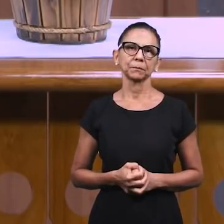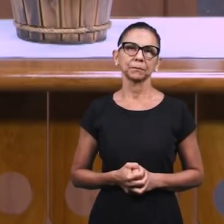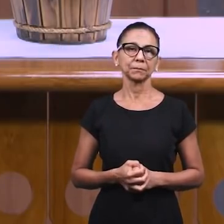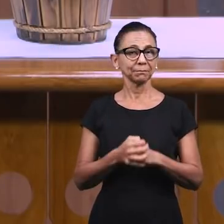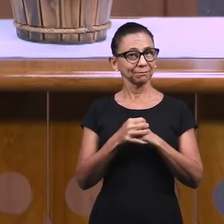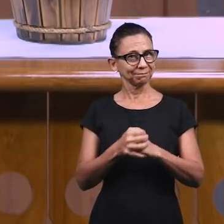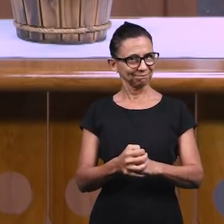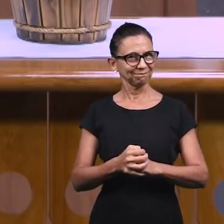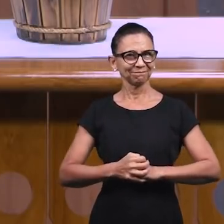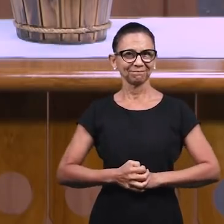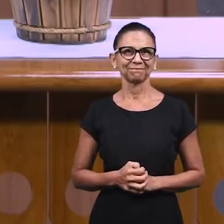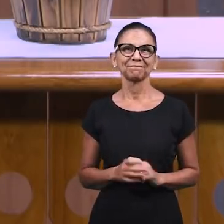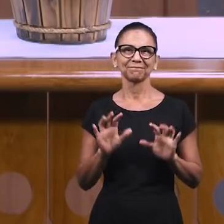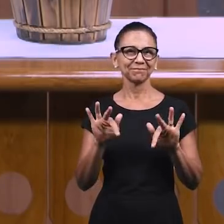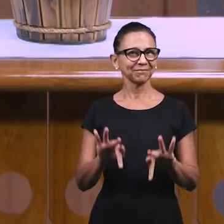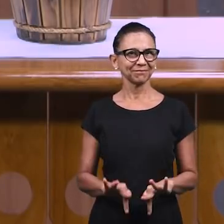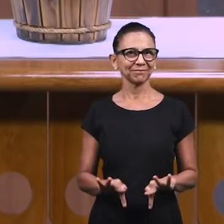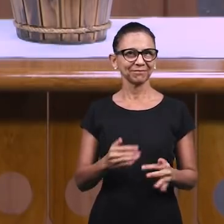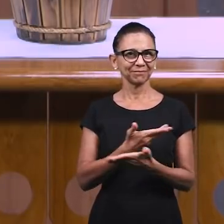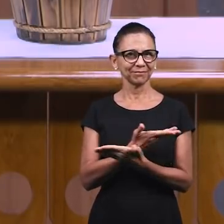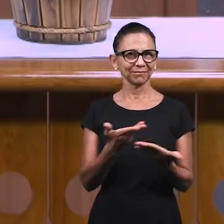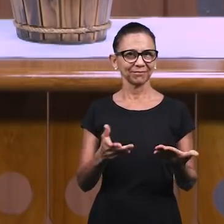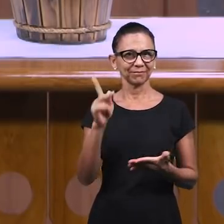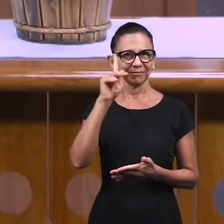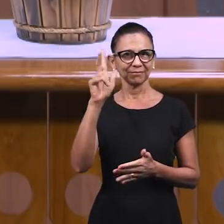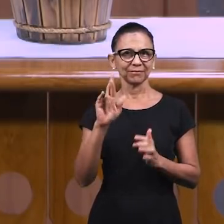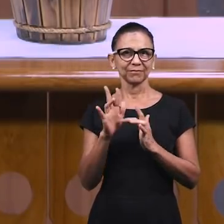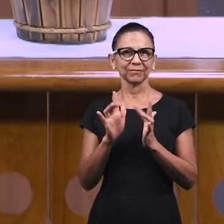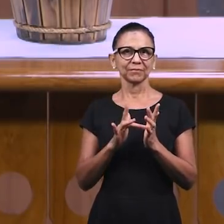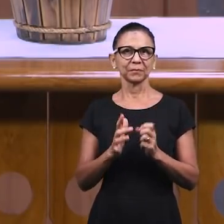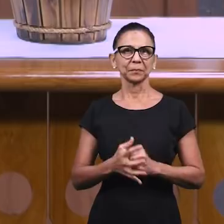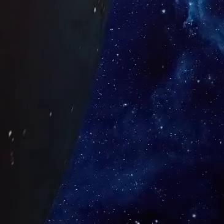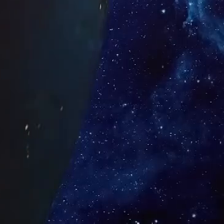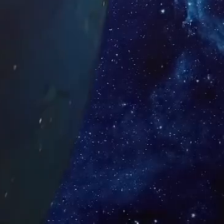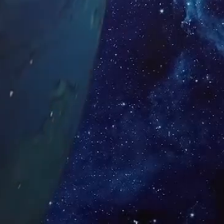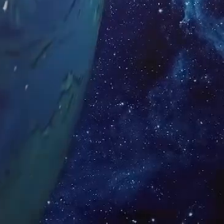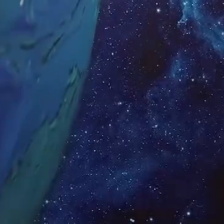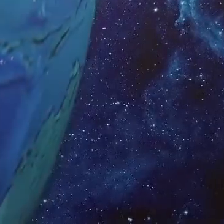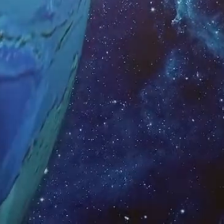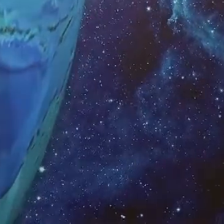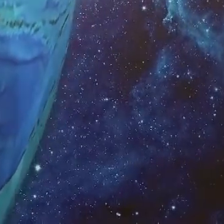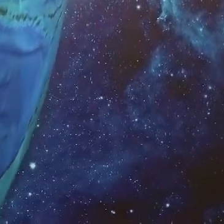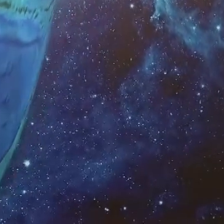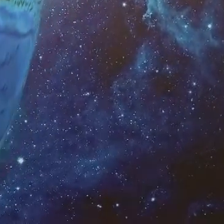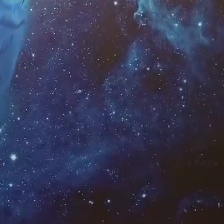Amém. Amém. Está encerrado esse período. A todos a paz do Senhor Jesus.